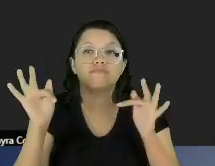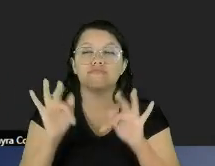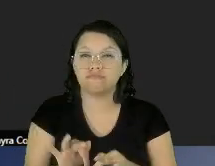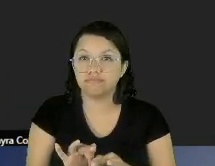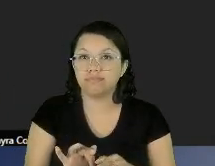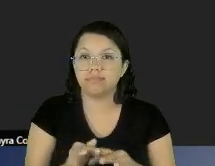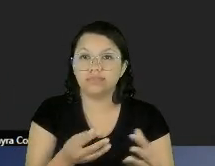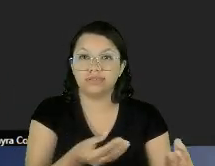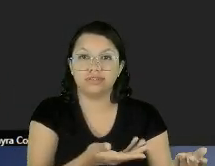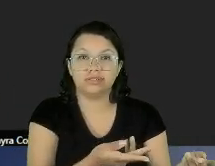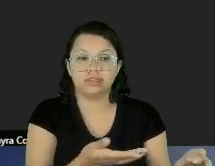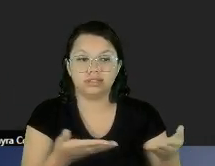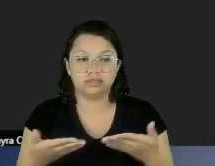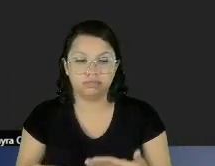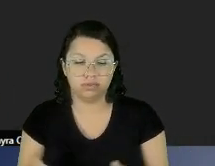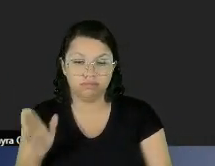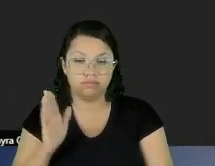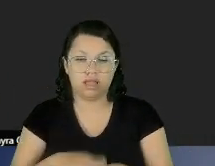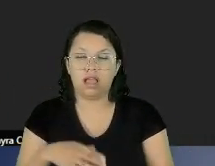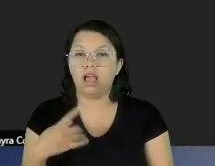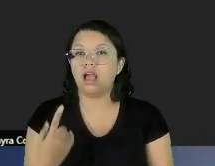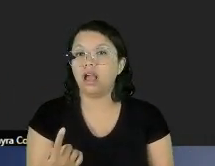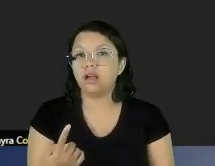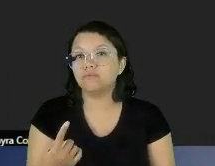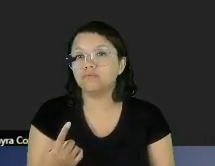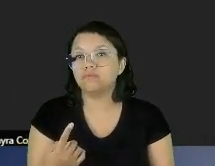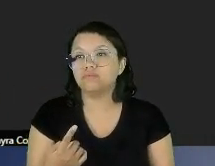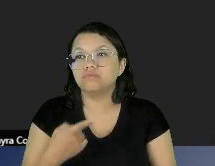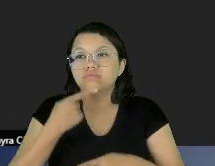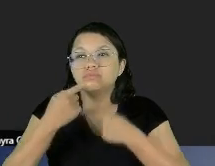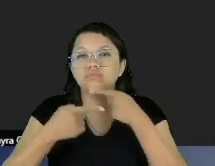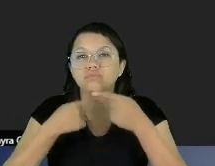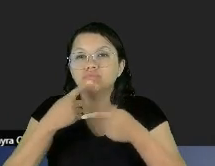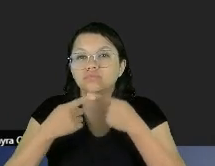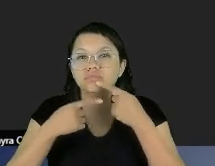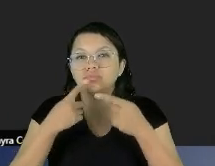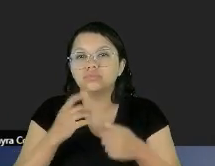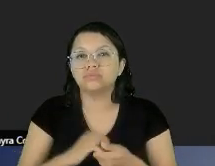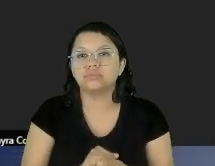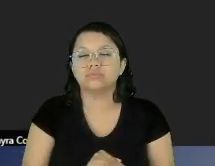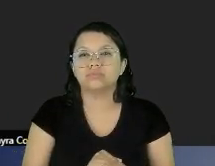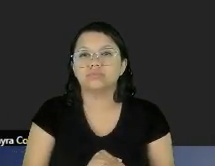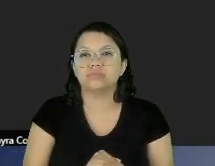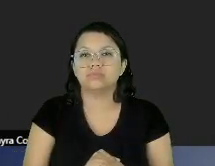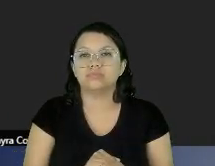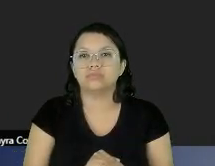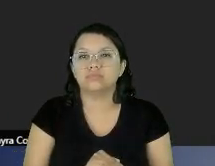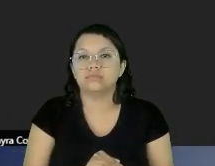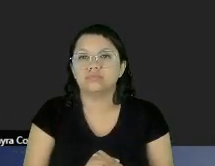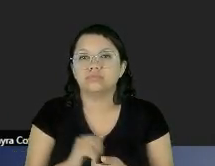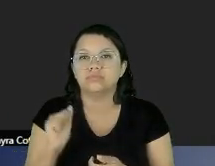mulheres. E, por fim, a gente recebeu mais uma dúvida